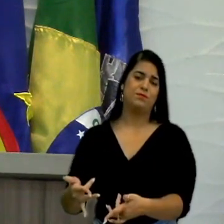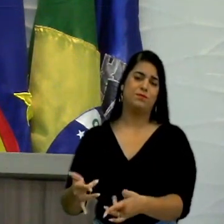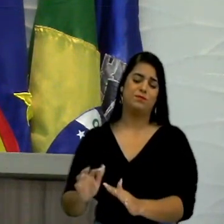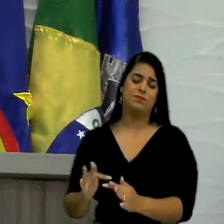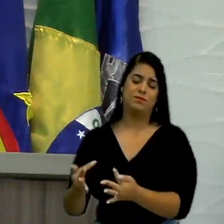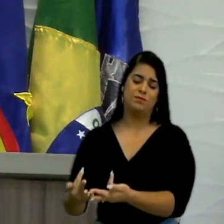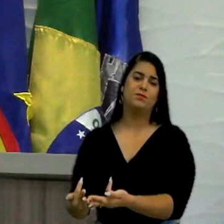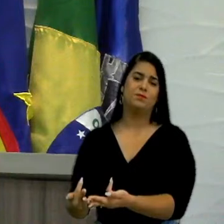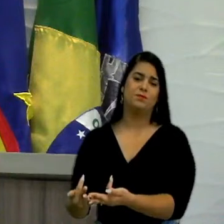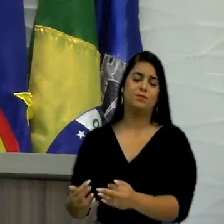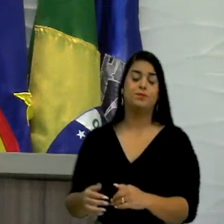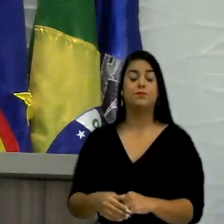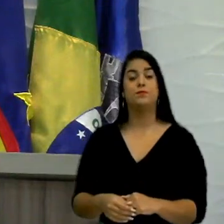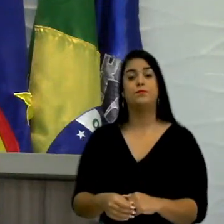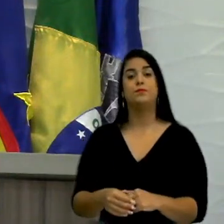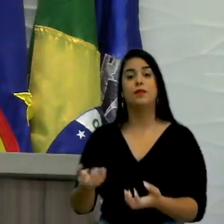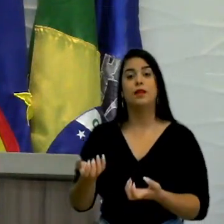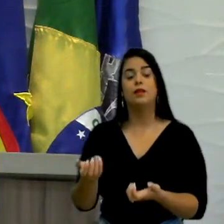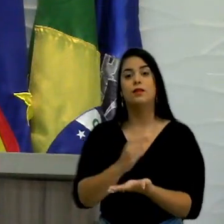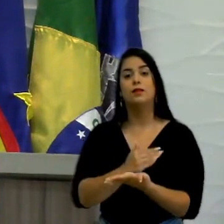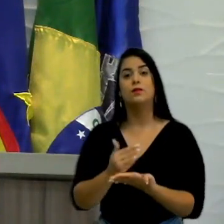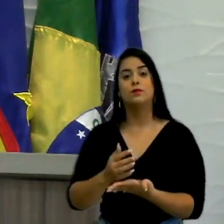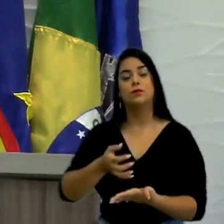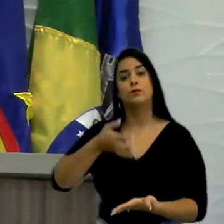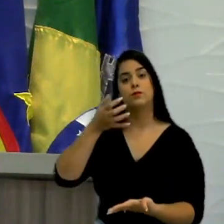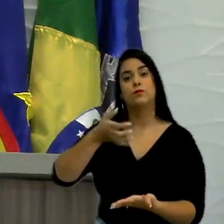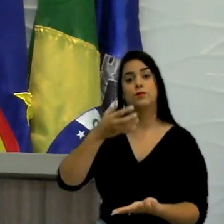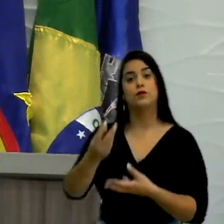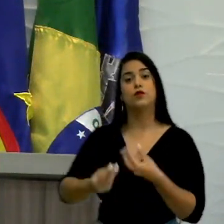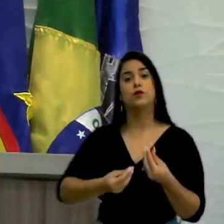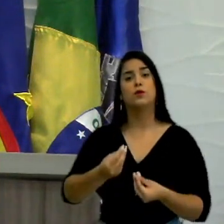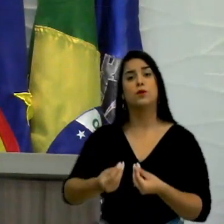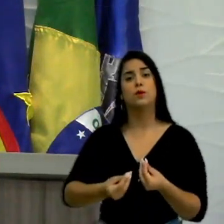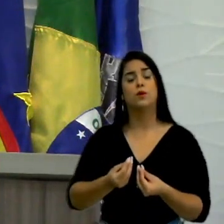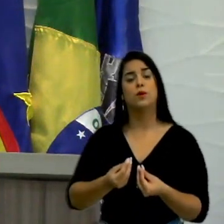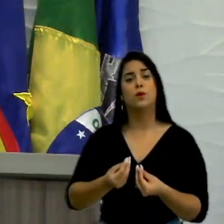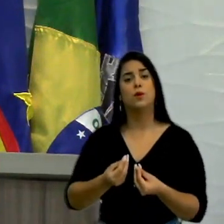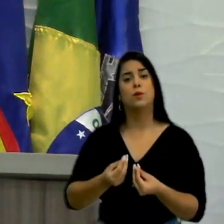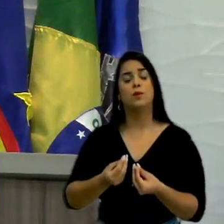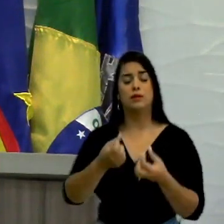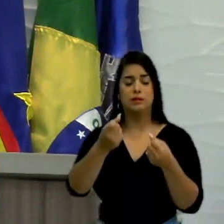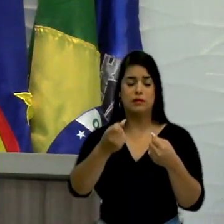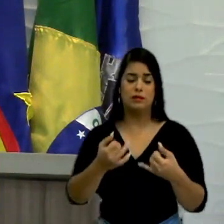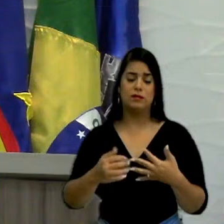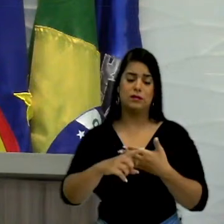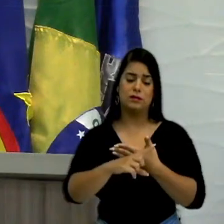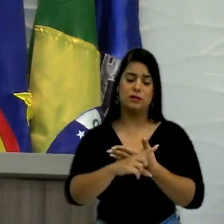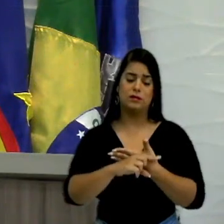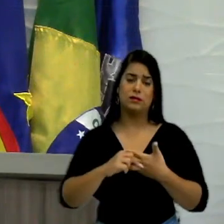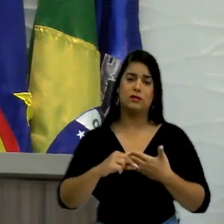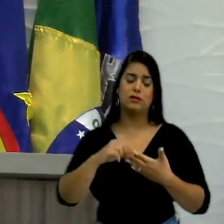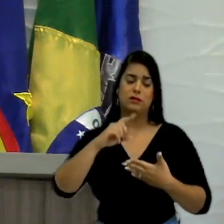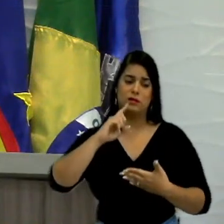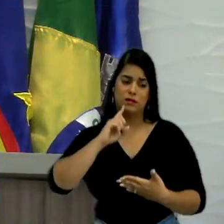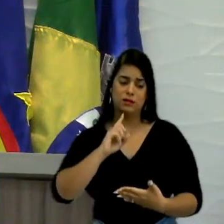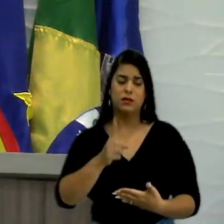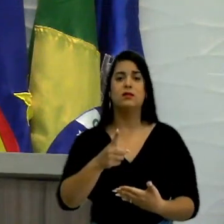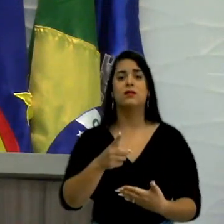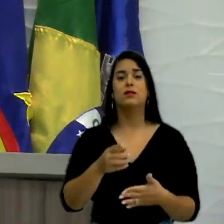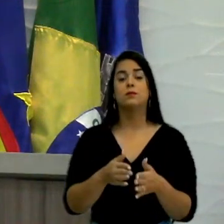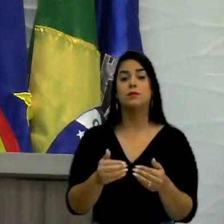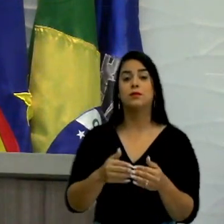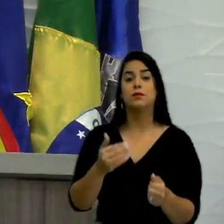enlutada. Quero iniciar aqui a minha fala falando sobre a indicação que fiz, né, a pedido da nossa